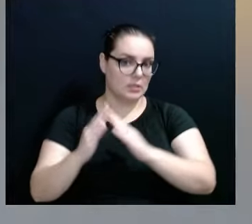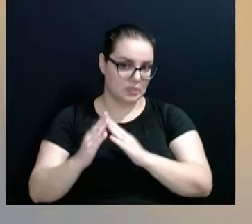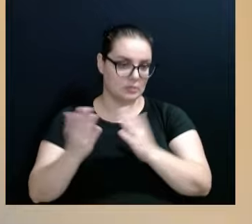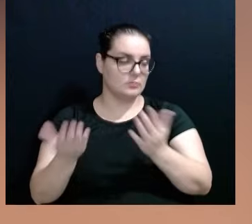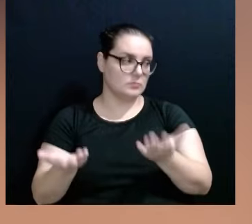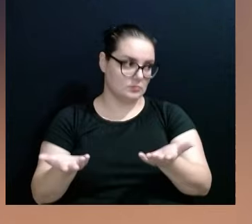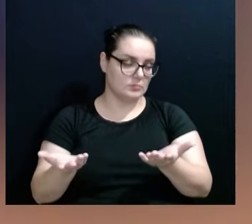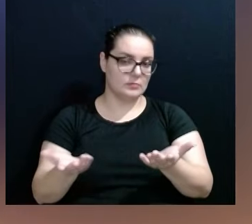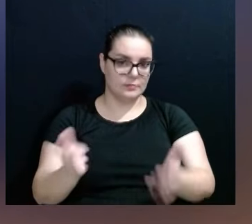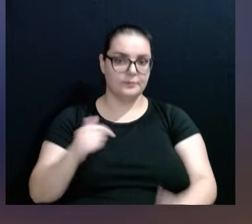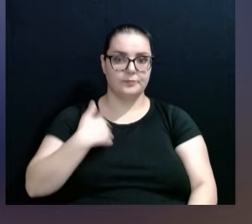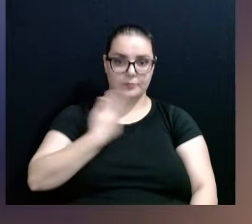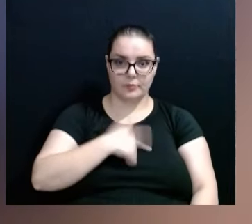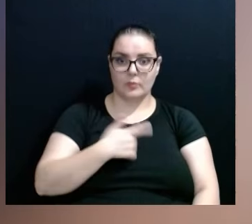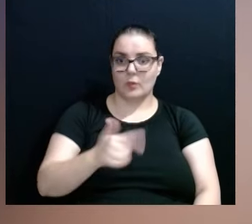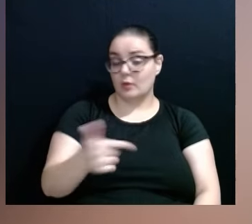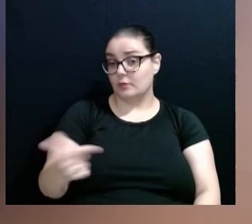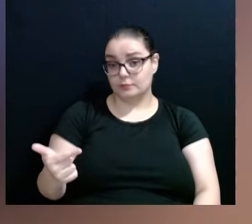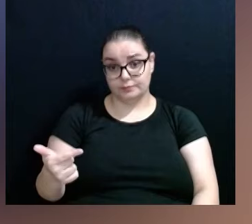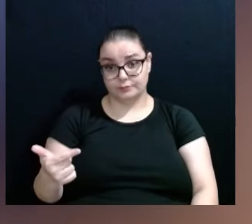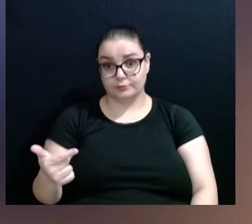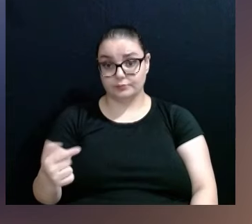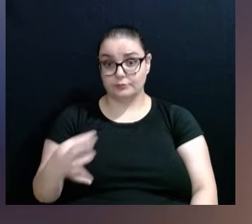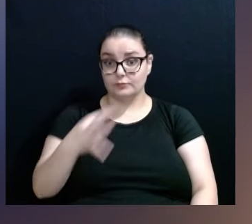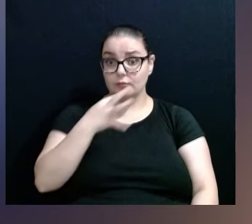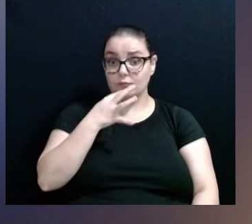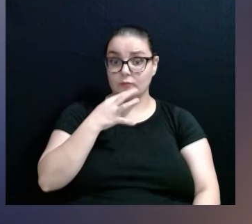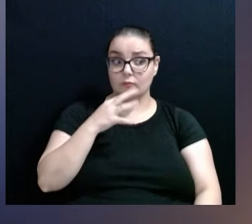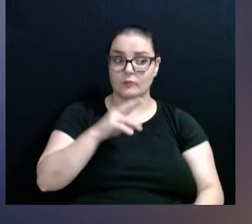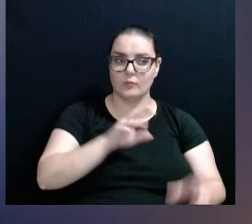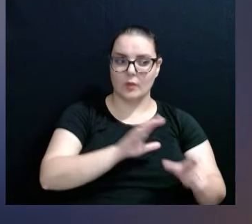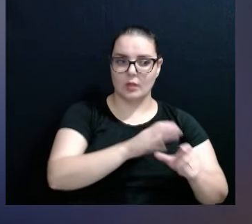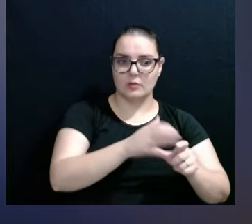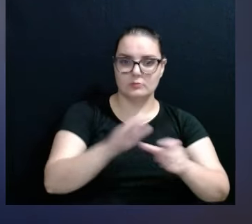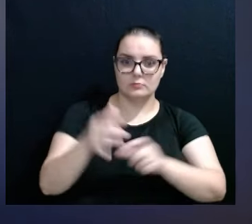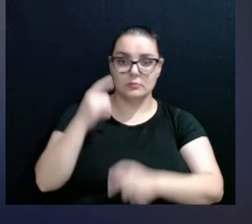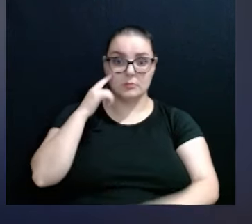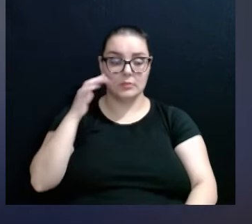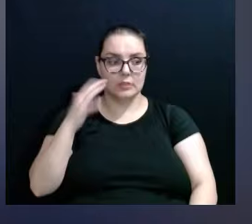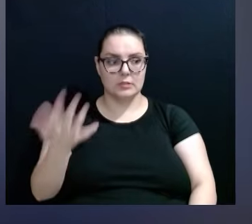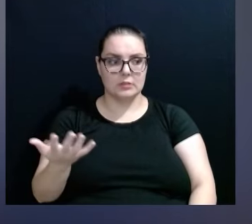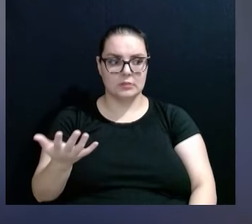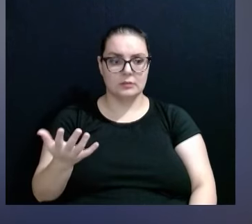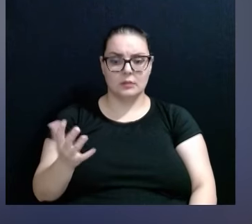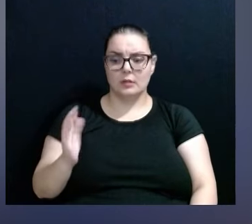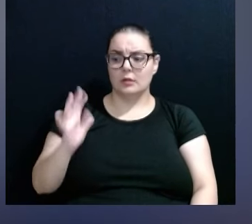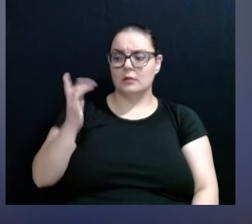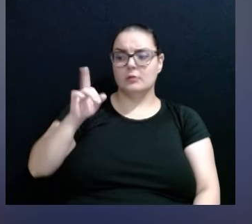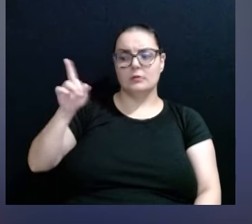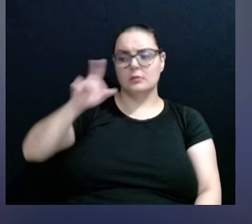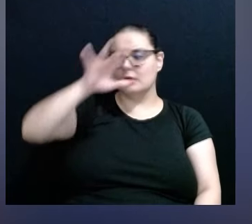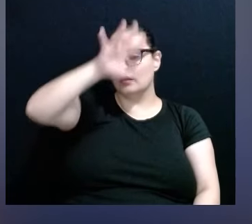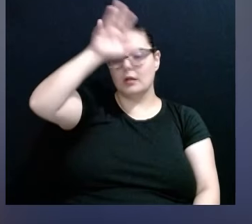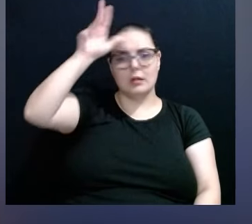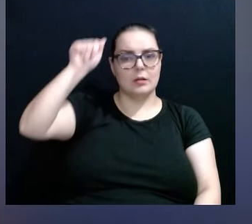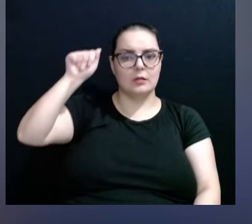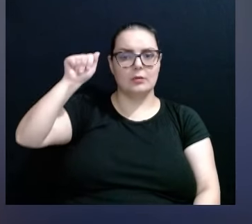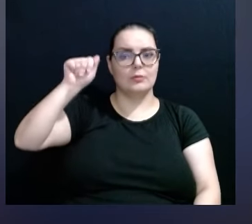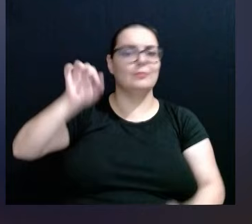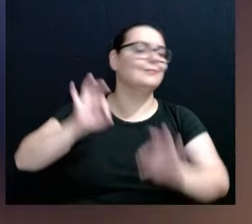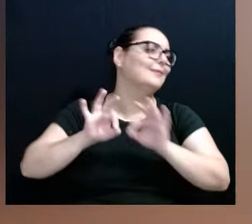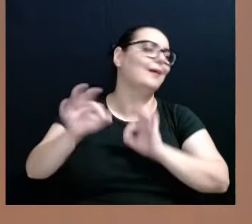vezes Porque, quem está em casa e a gente que não tem muita familiaridade com esses termos, pensa o seguinte: está acontecendo